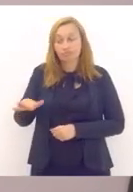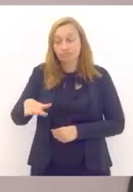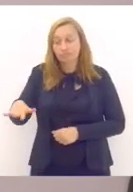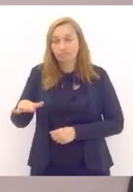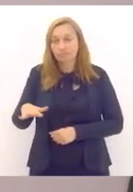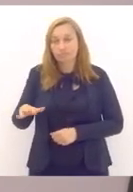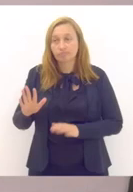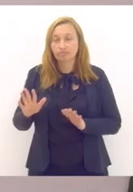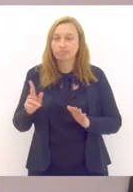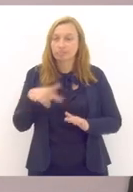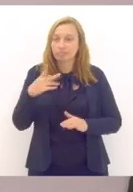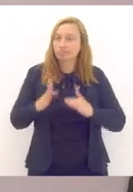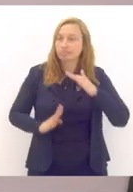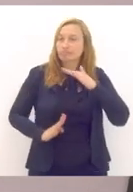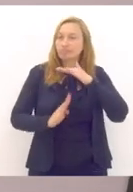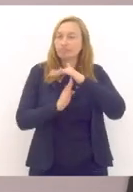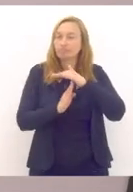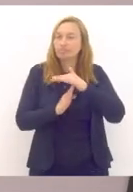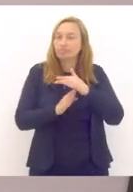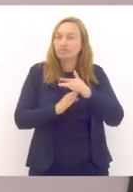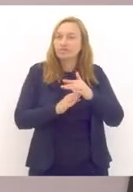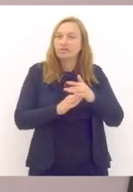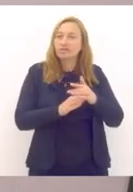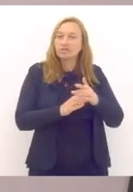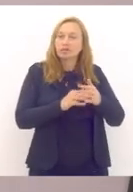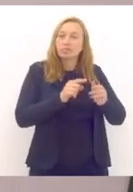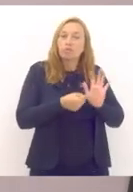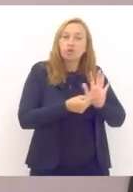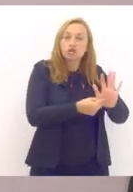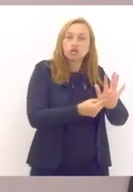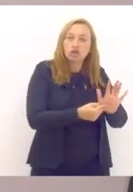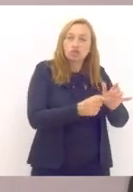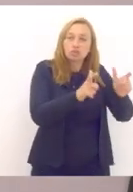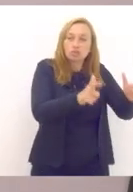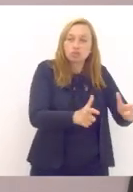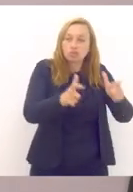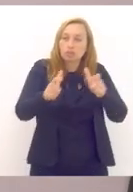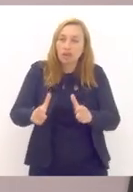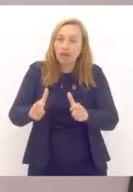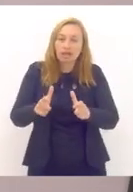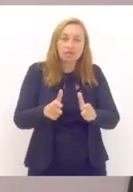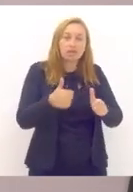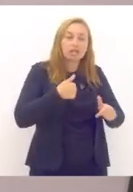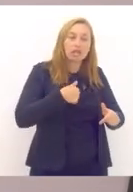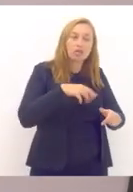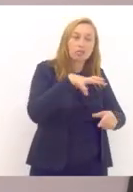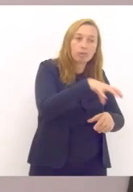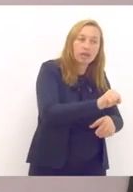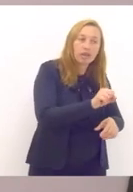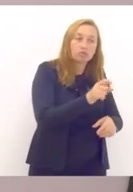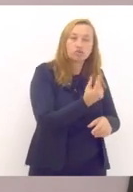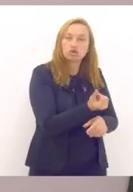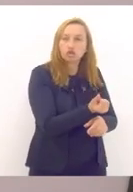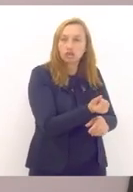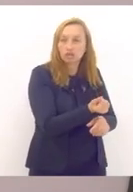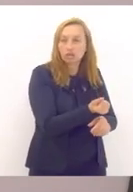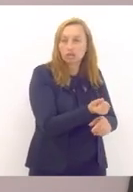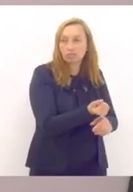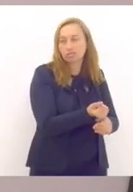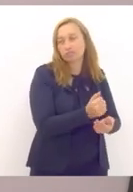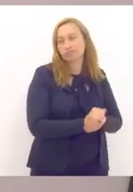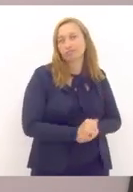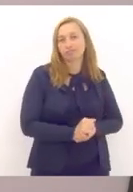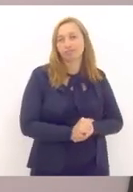índice, ele define o índice indicando as fontes que vão para aquele índice. Aí se eu uso qualquer outra fonte, ainda que seja para aquele gasto, não computa para o